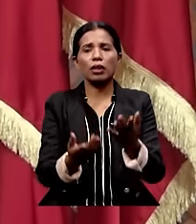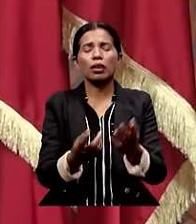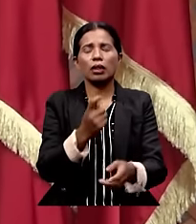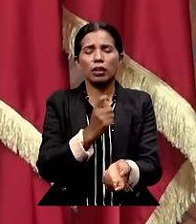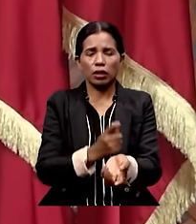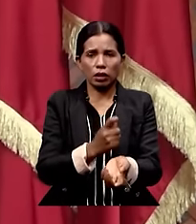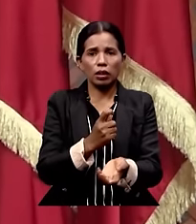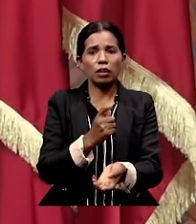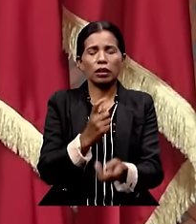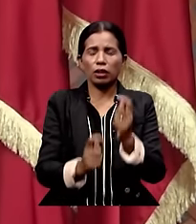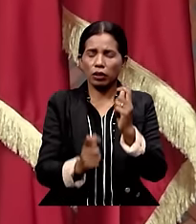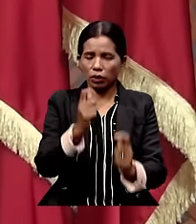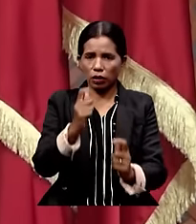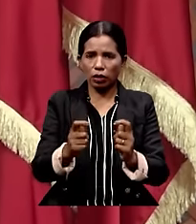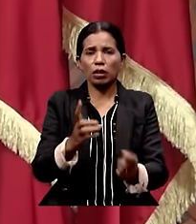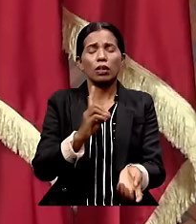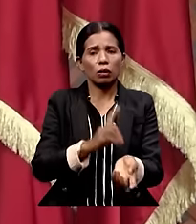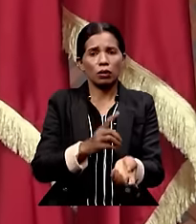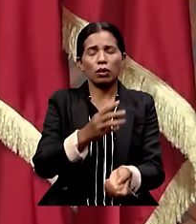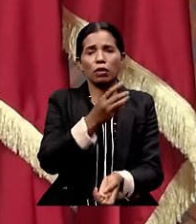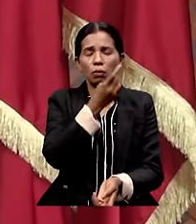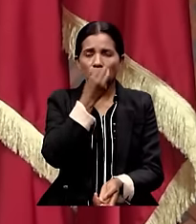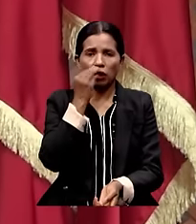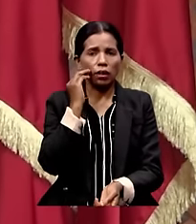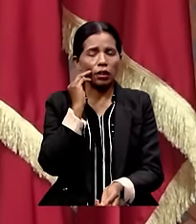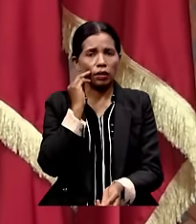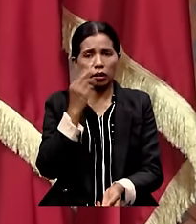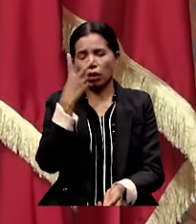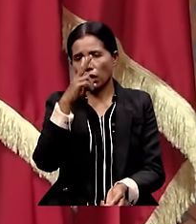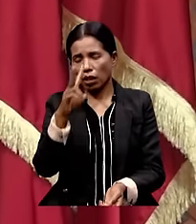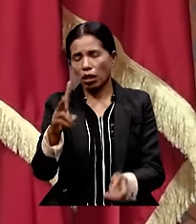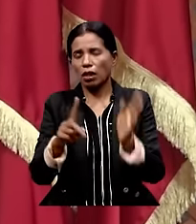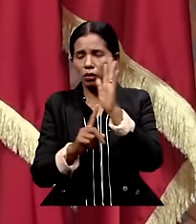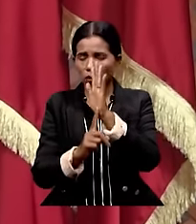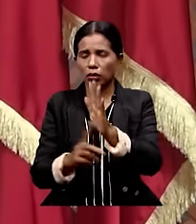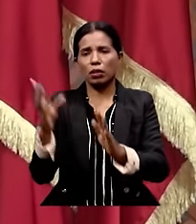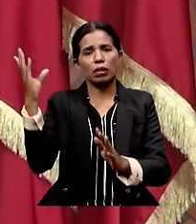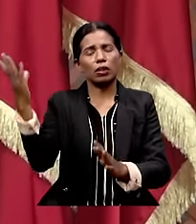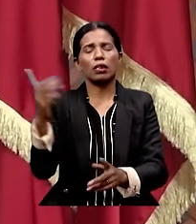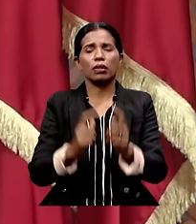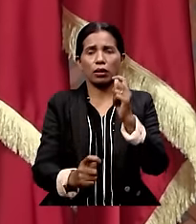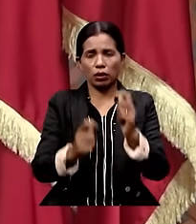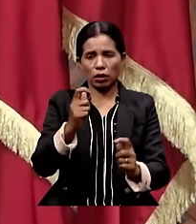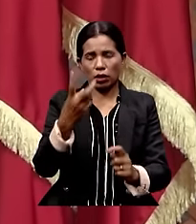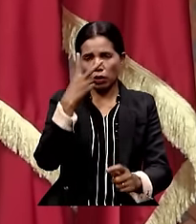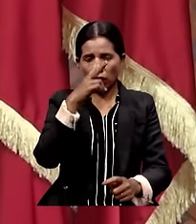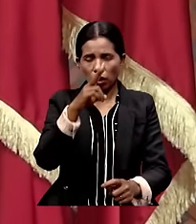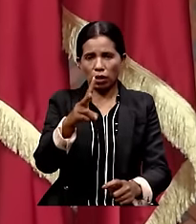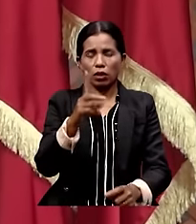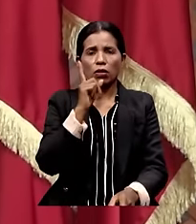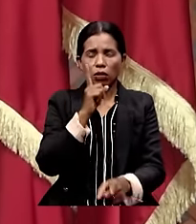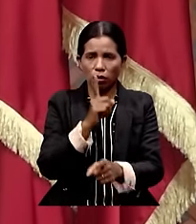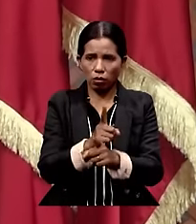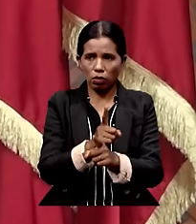Maria Alcatiri, mas o testemunho tribunal. Para a nossa defesa, integridade,